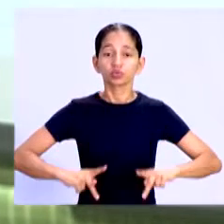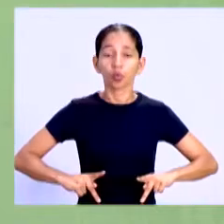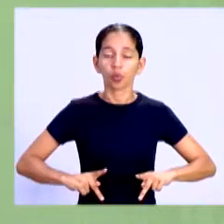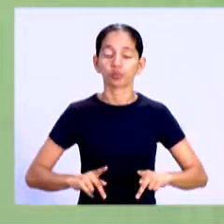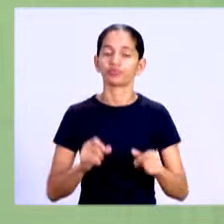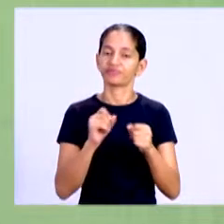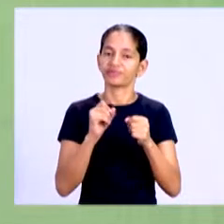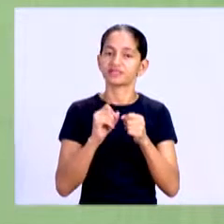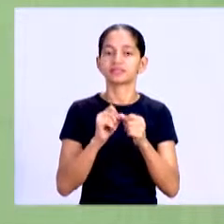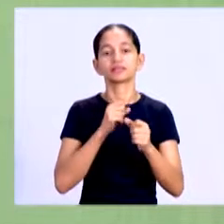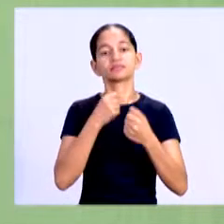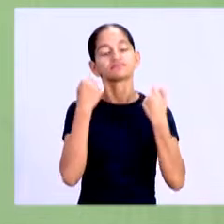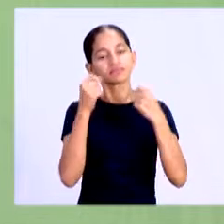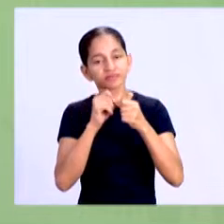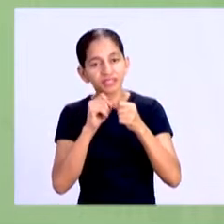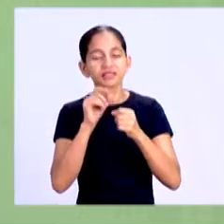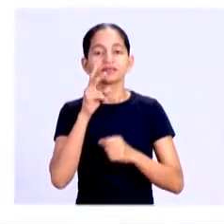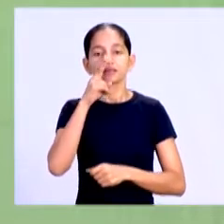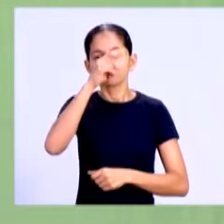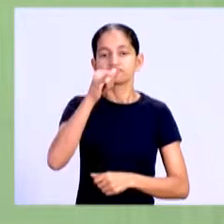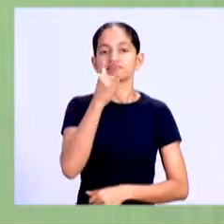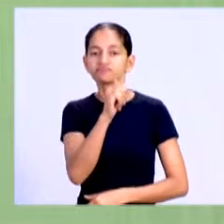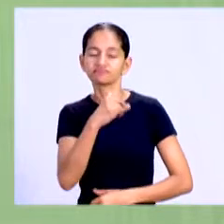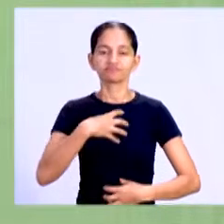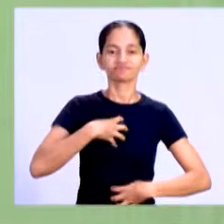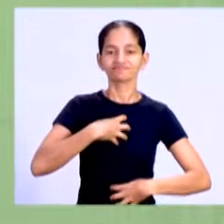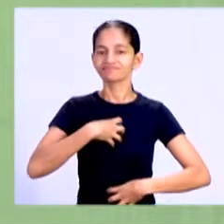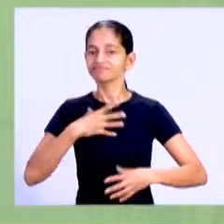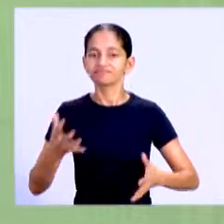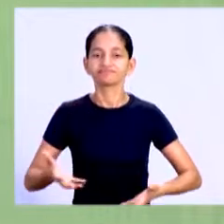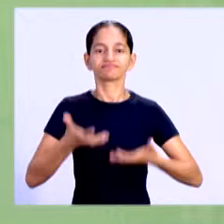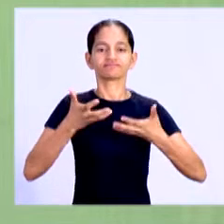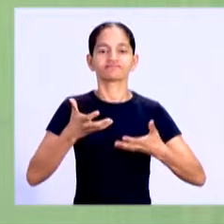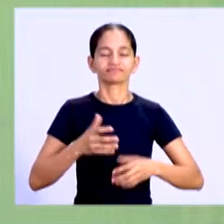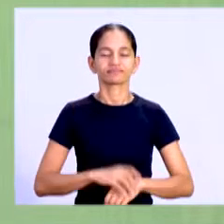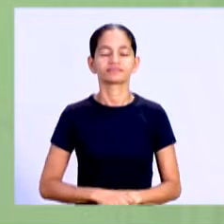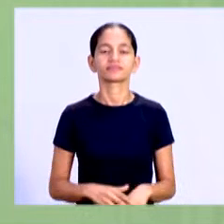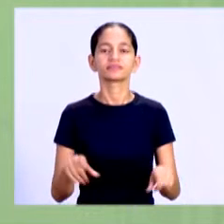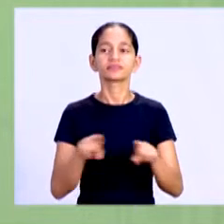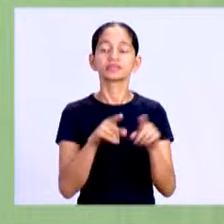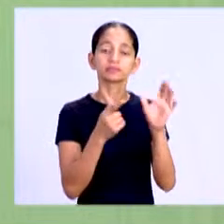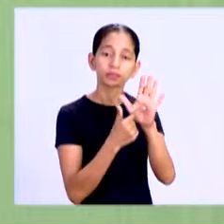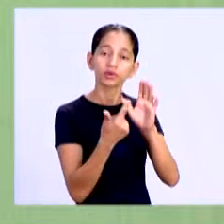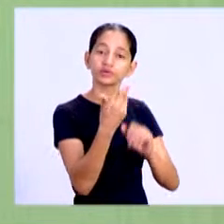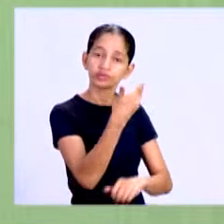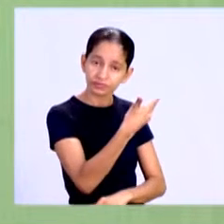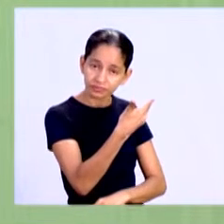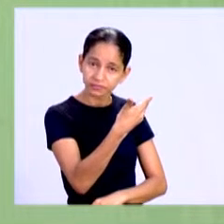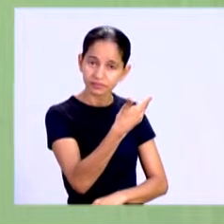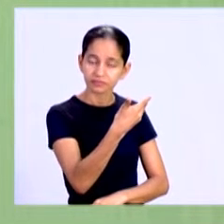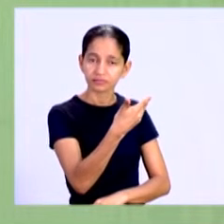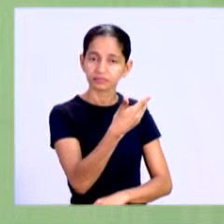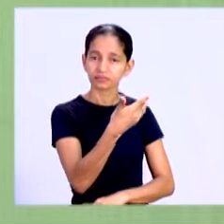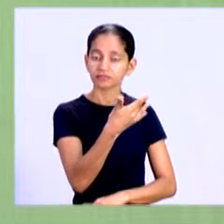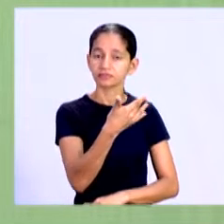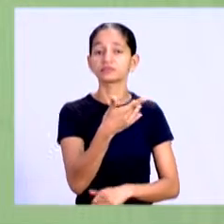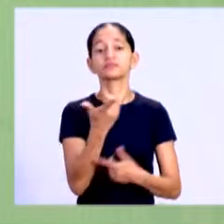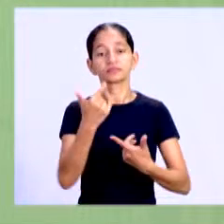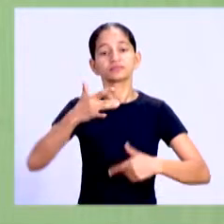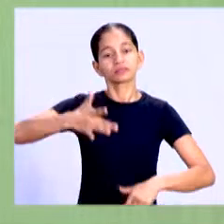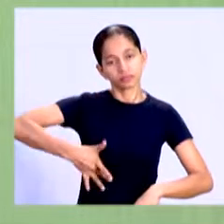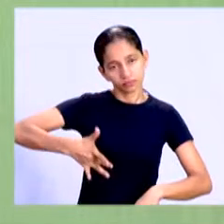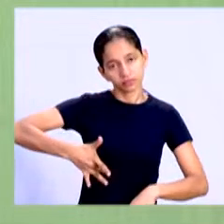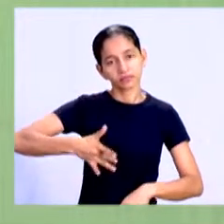dá atividade de energia para nós. E aqui ele mostra na imagem o